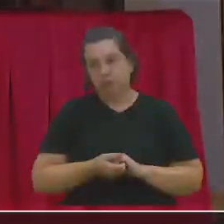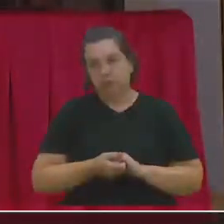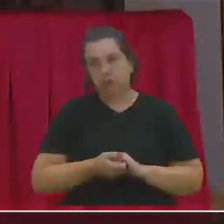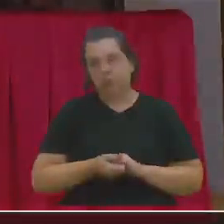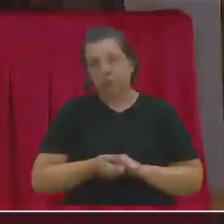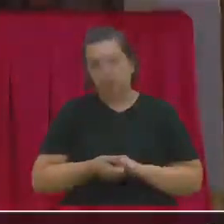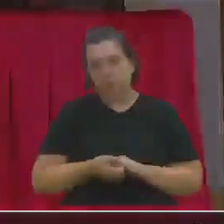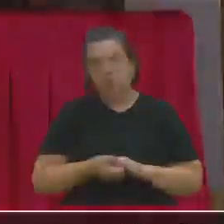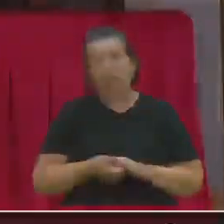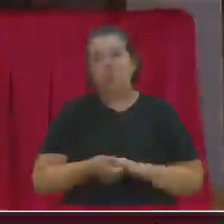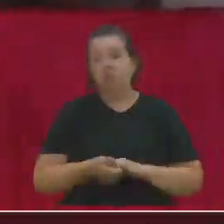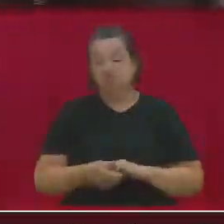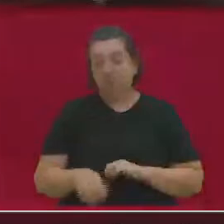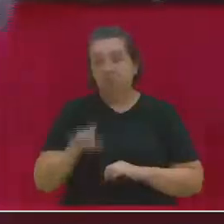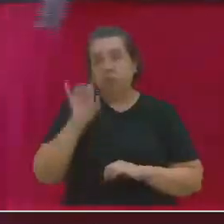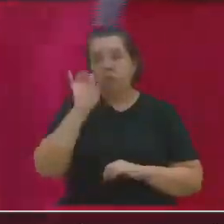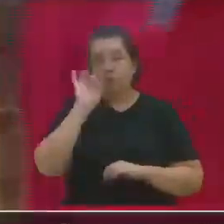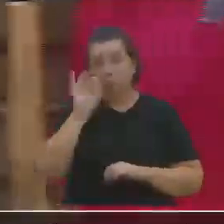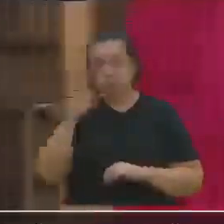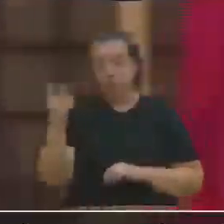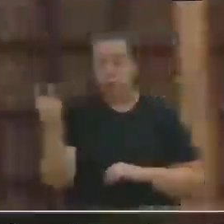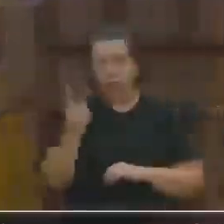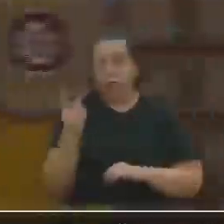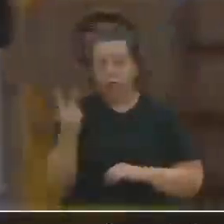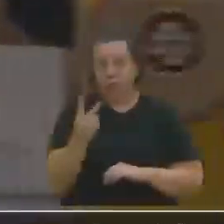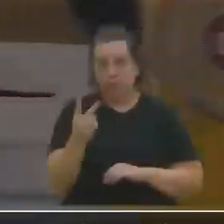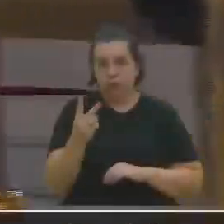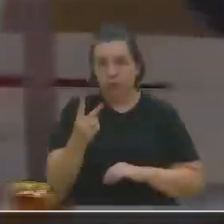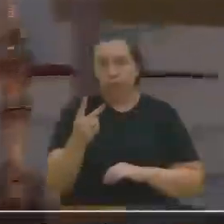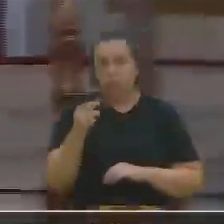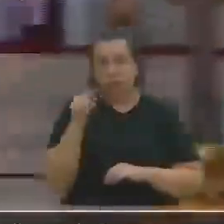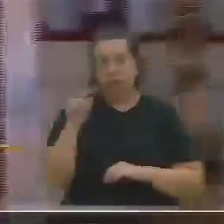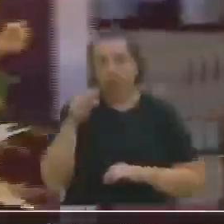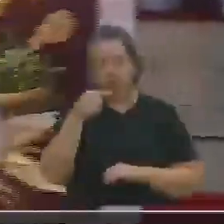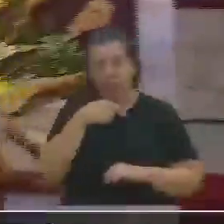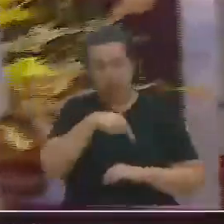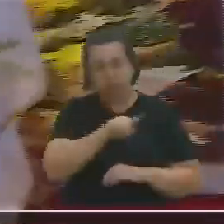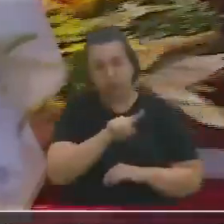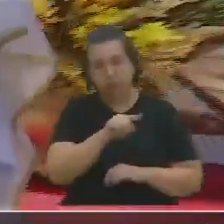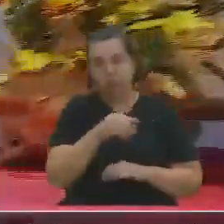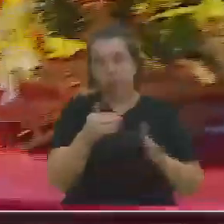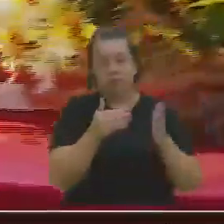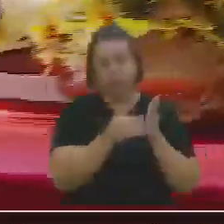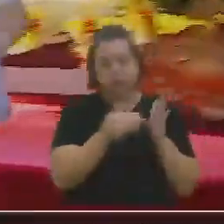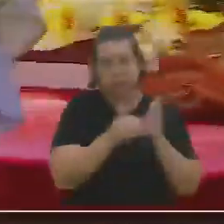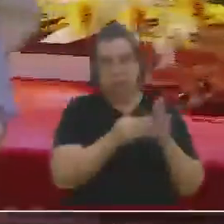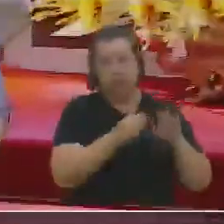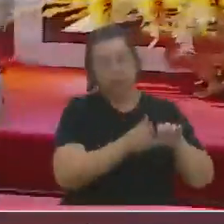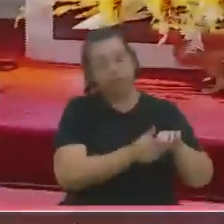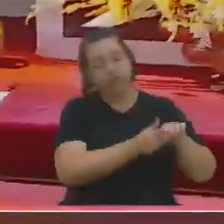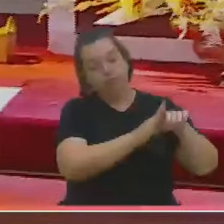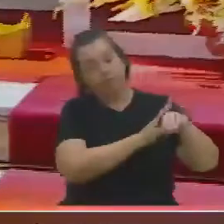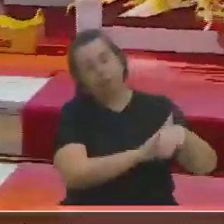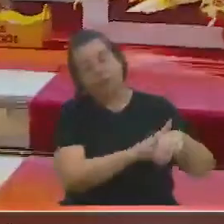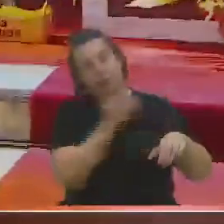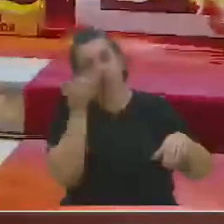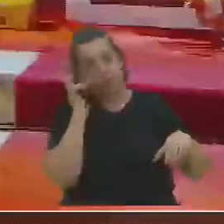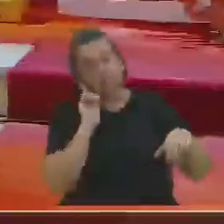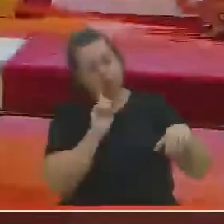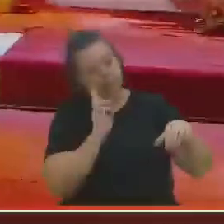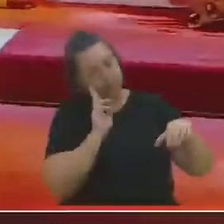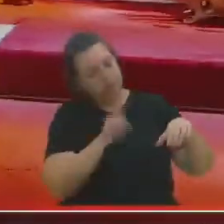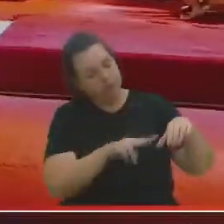E apenas dois deles foram até o sepulcro e puderam